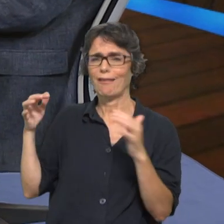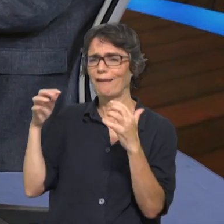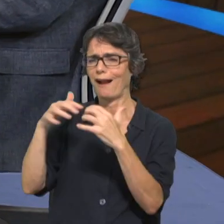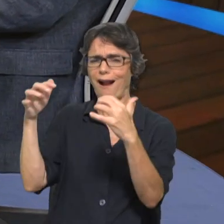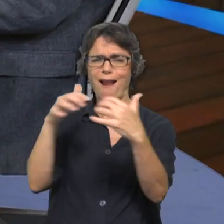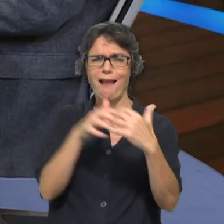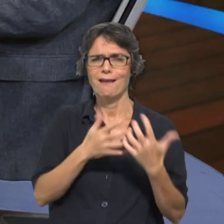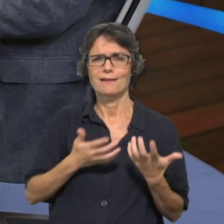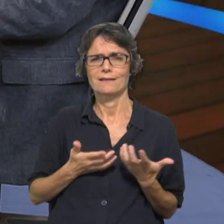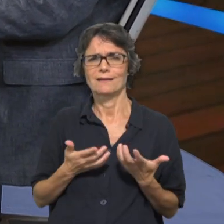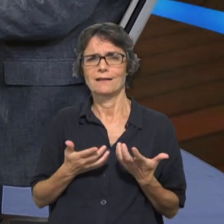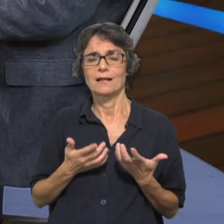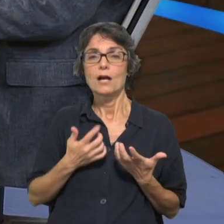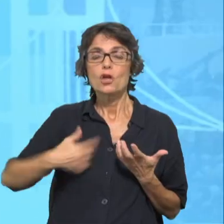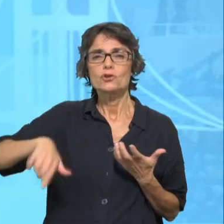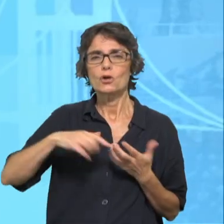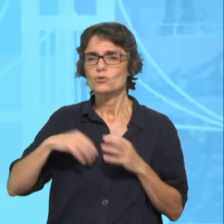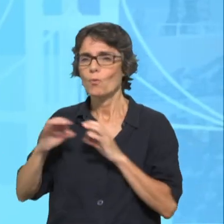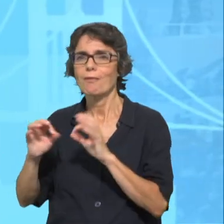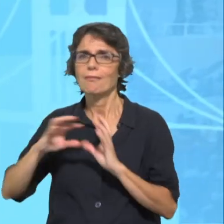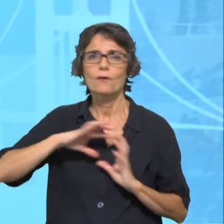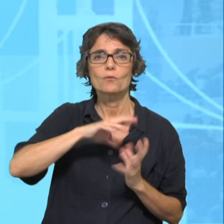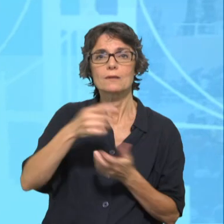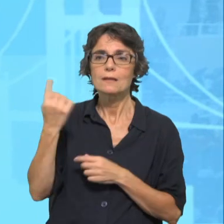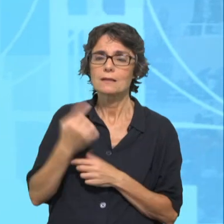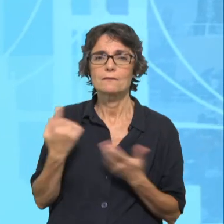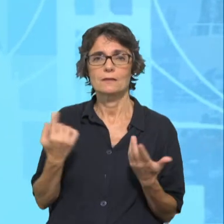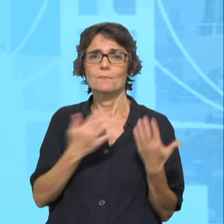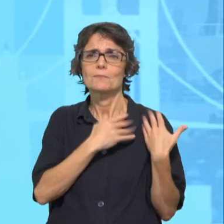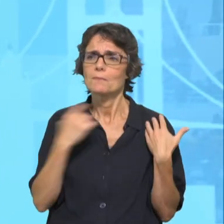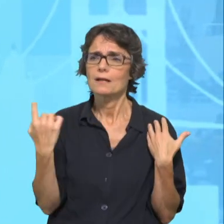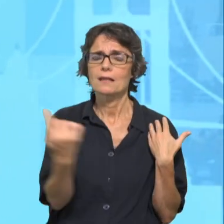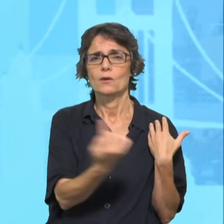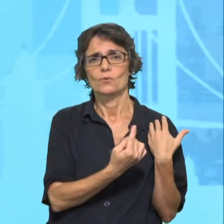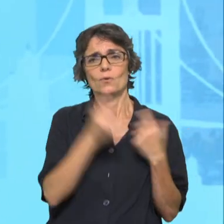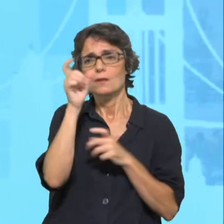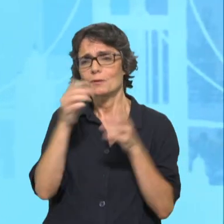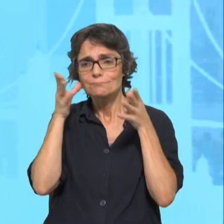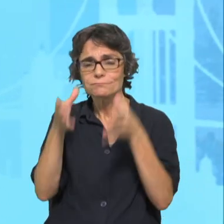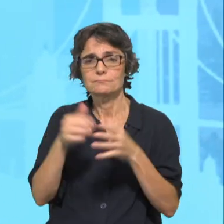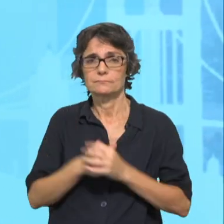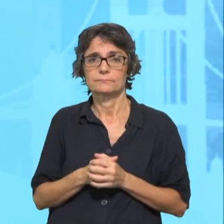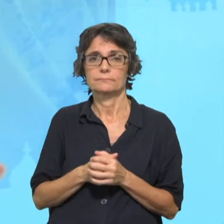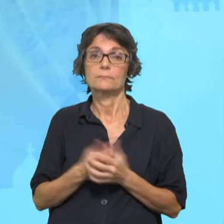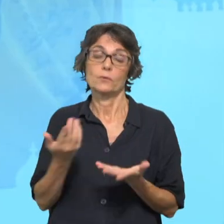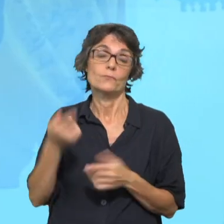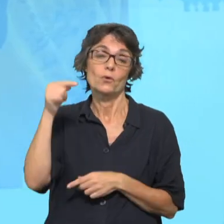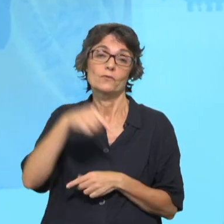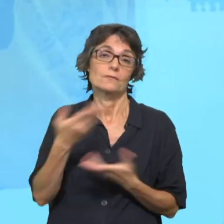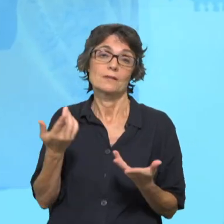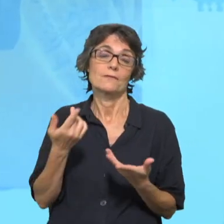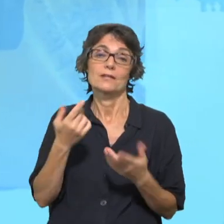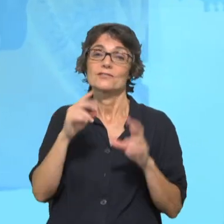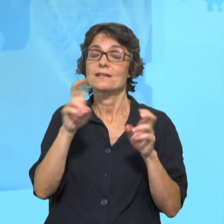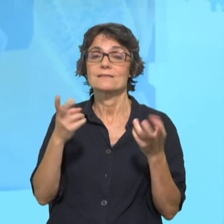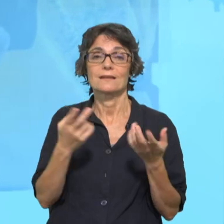do planeta, cuidar uns dos outros, da humanidade. E voltamos a essa identidade de comunhão e missão, não é? Que marca, Exatamente. de